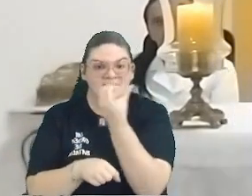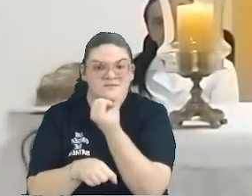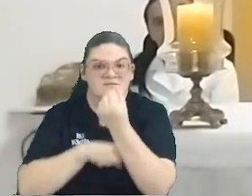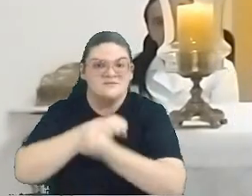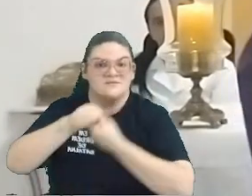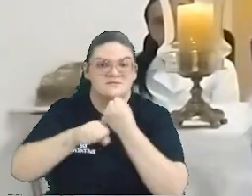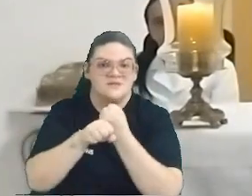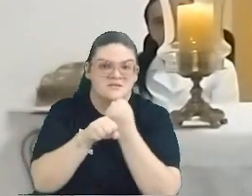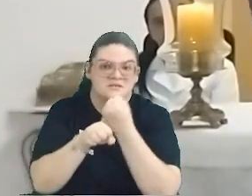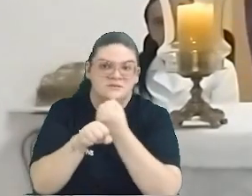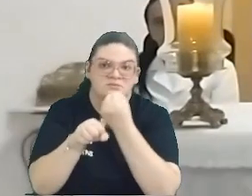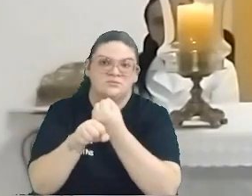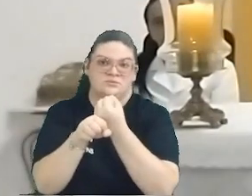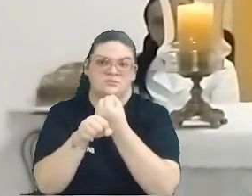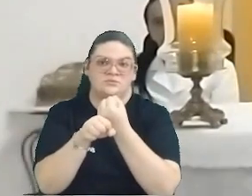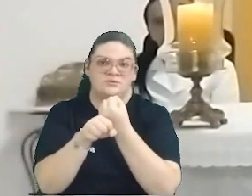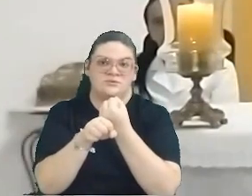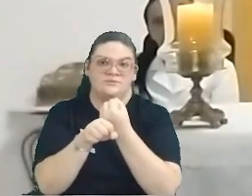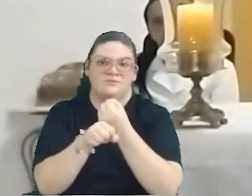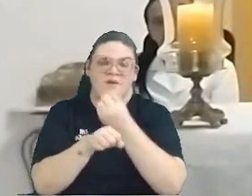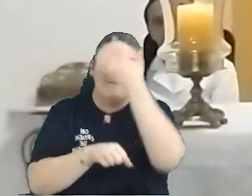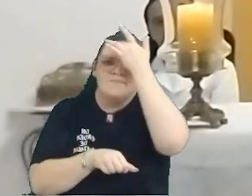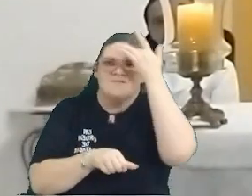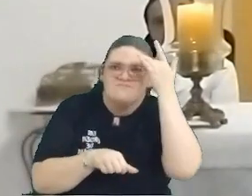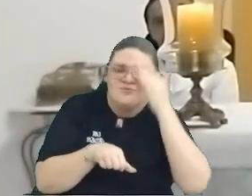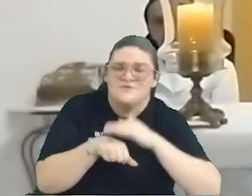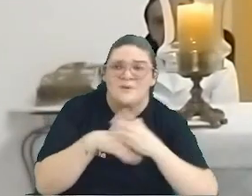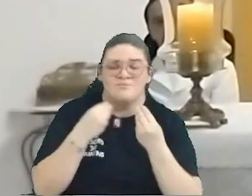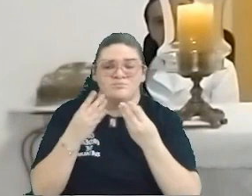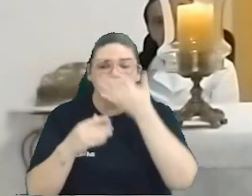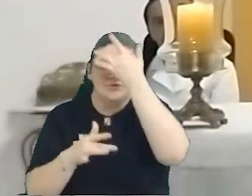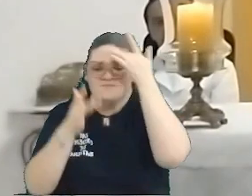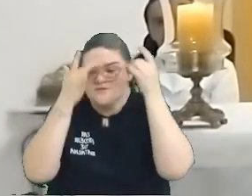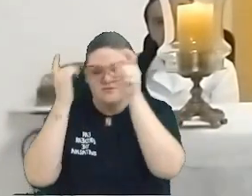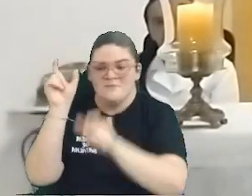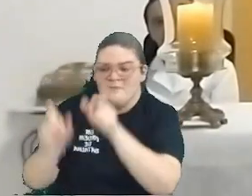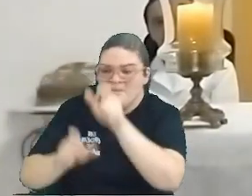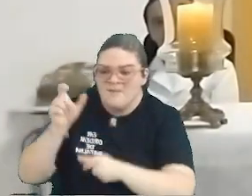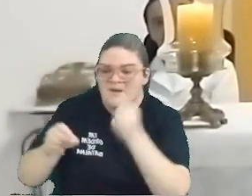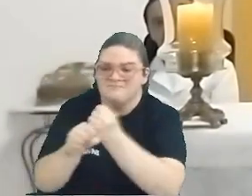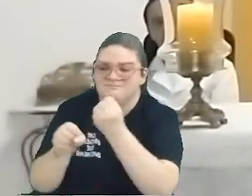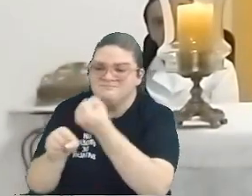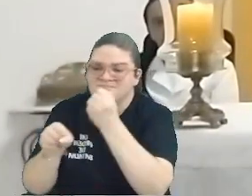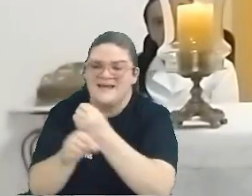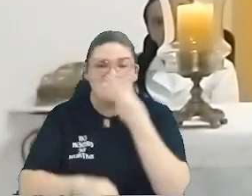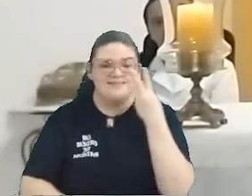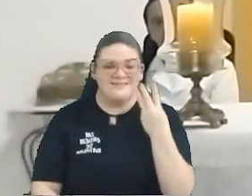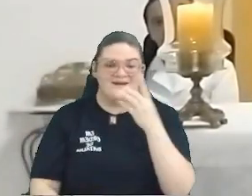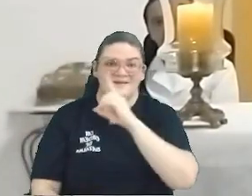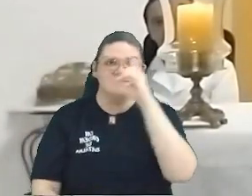anos, pessoas e mais pessoas trabalhando para construir este templo, e em 3 dias tu